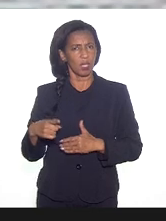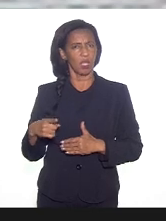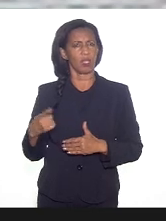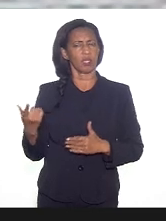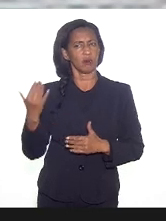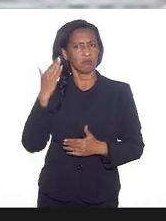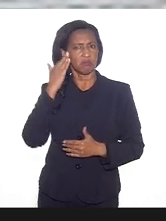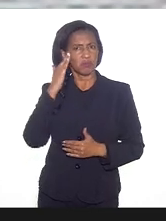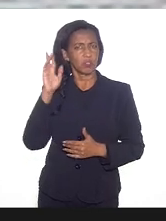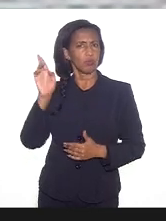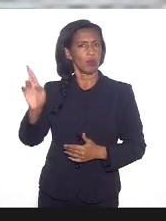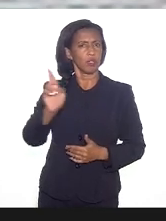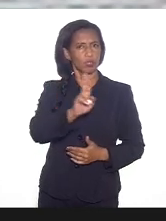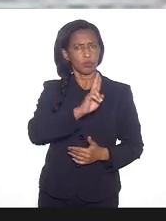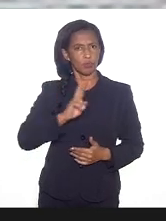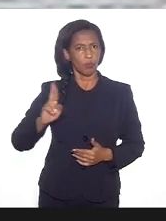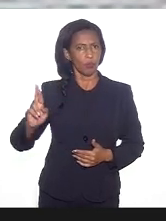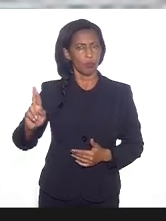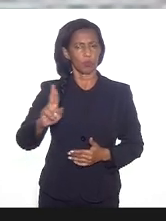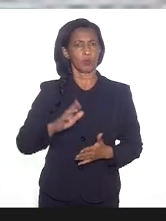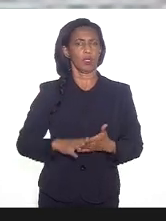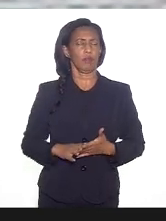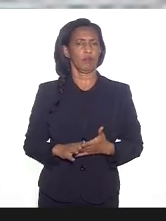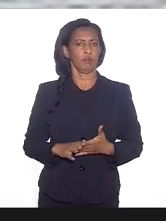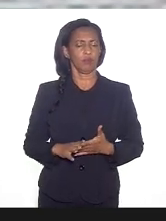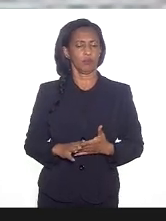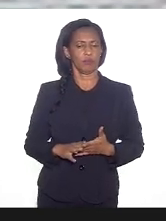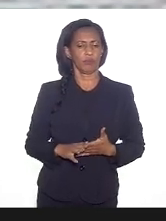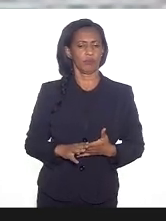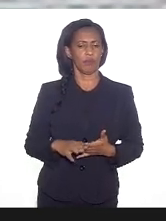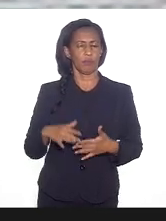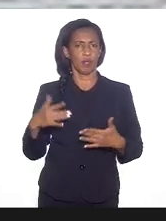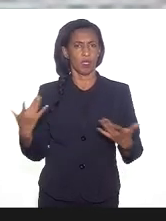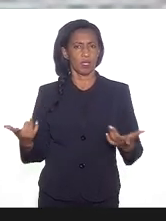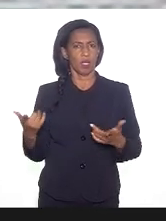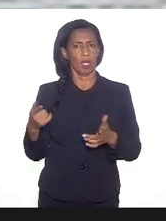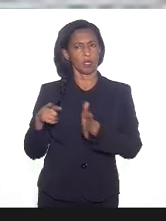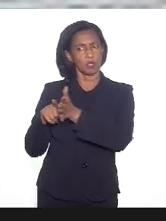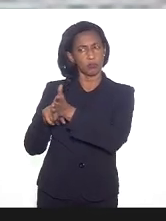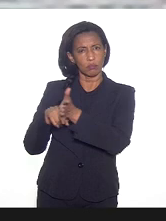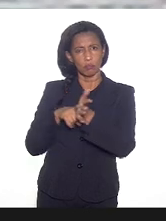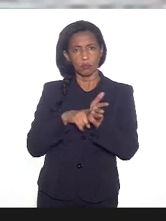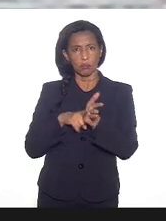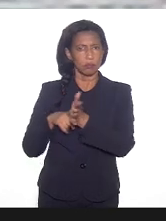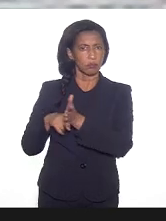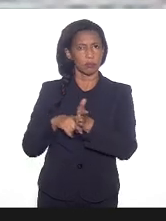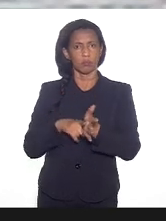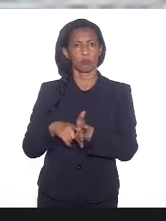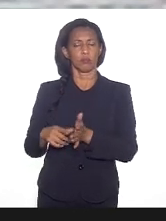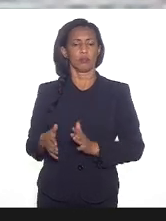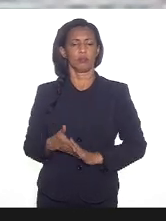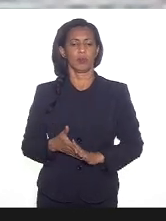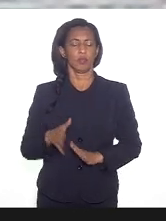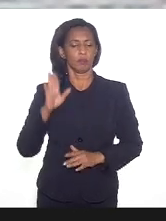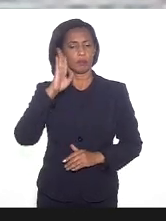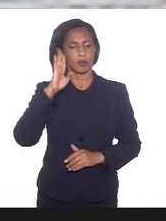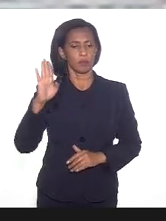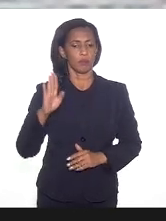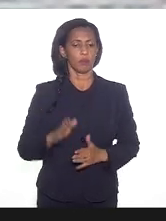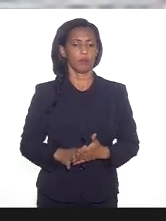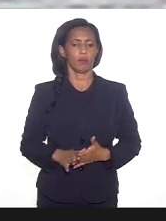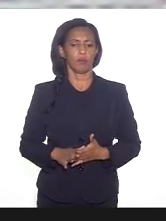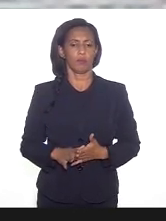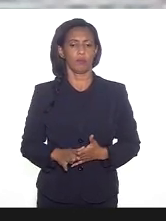que elas sejam responsáveis, que elas sejam mensuráveis e que elas sejam monitoráveis ao longo dos anos. E, principalmente, que elas